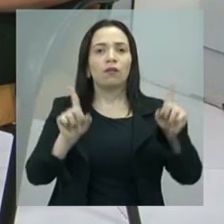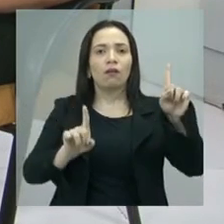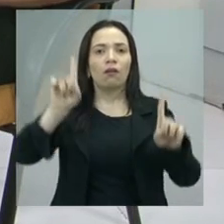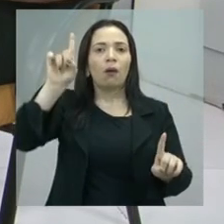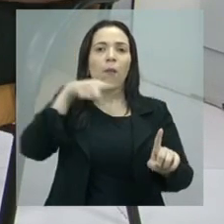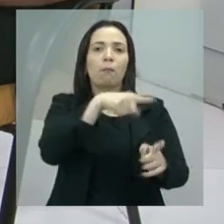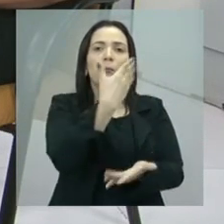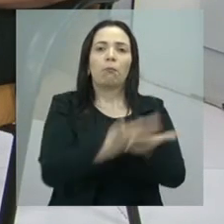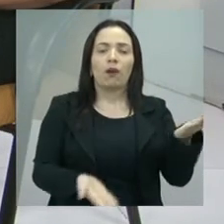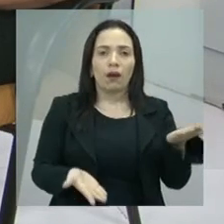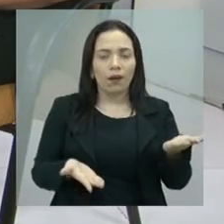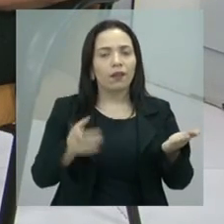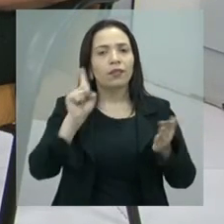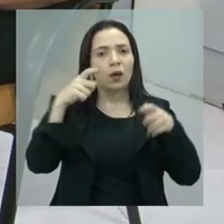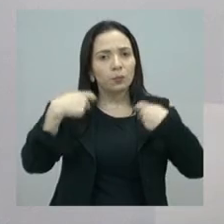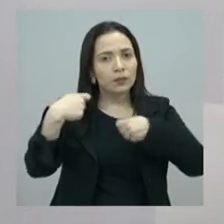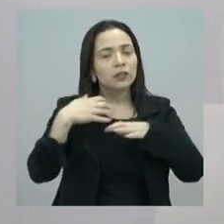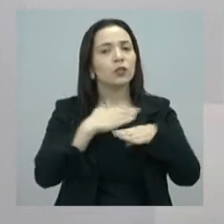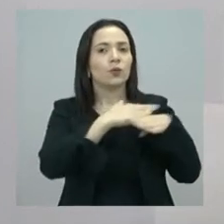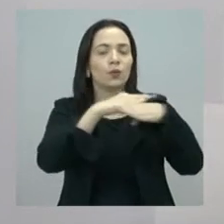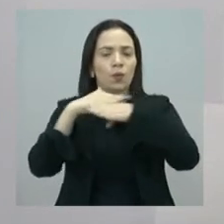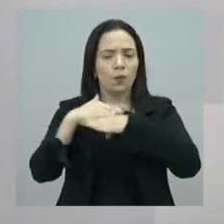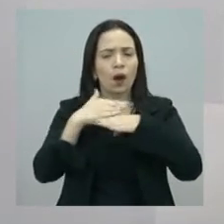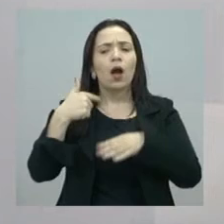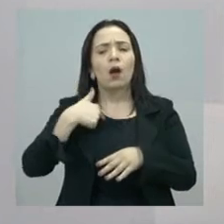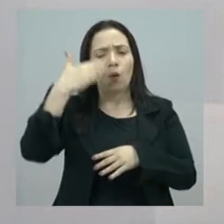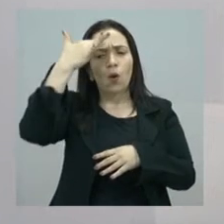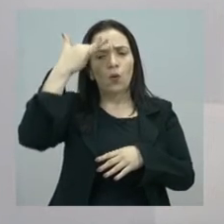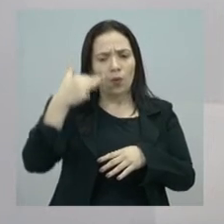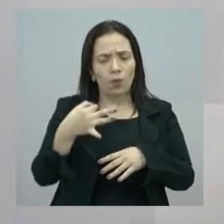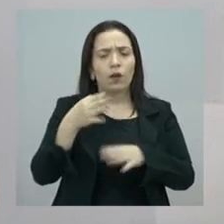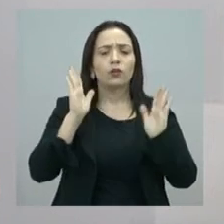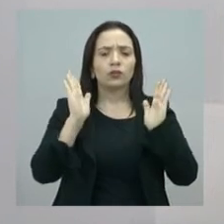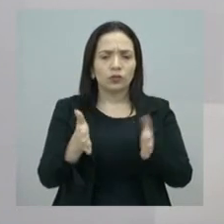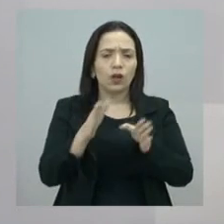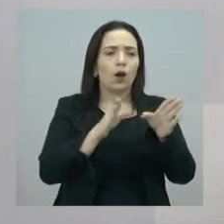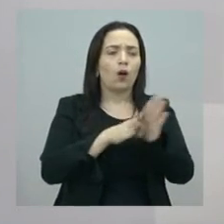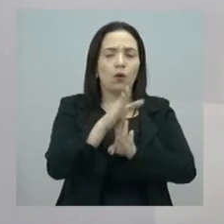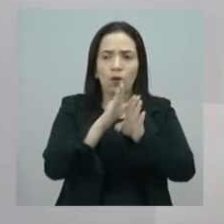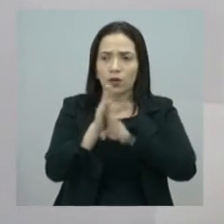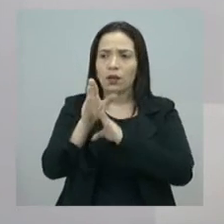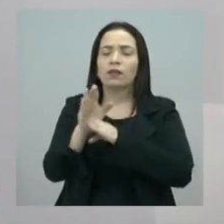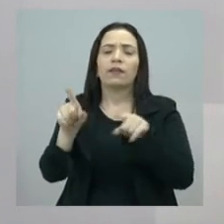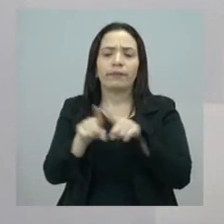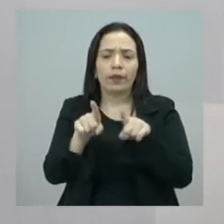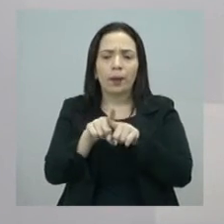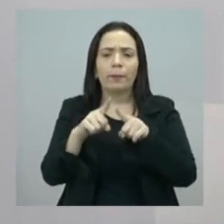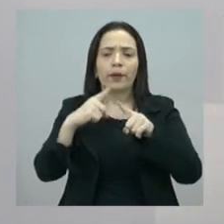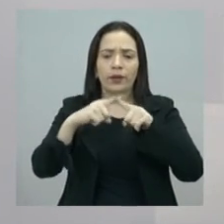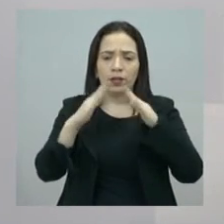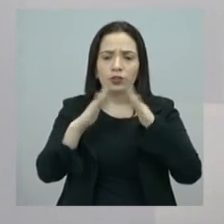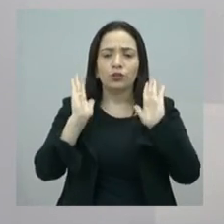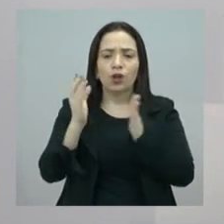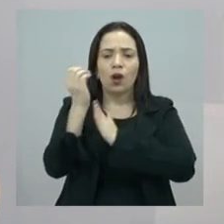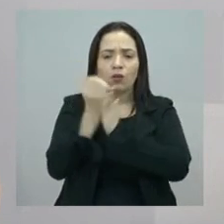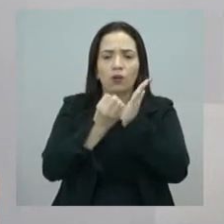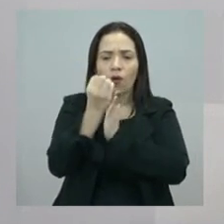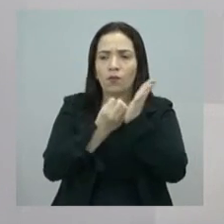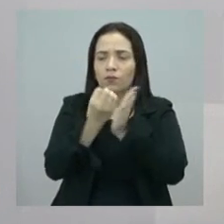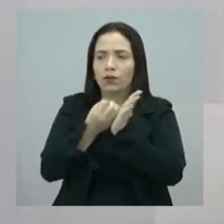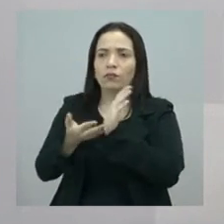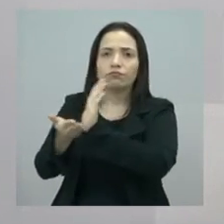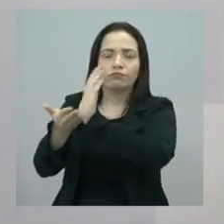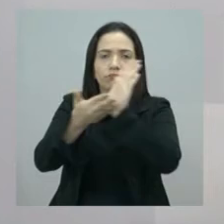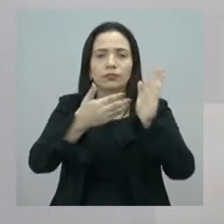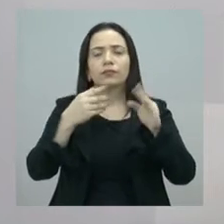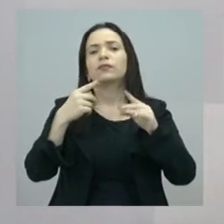Fica em desvantagem. Então, eu entendo que, e até orientei as igrejas, né? Nós expedimos uma recomendação para as igrejas,